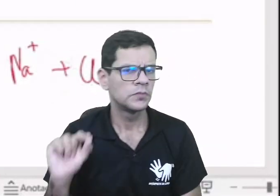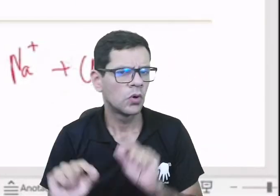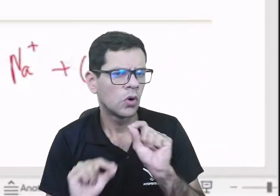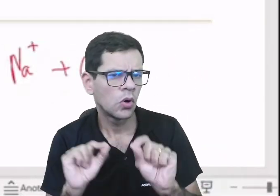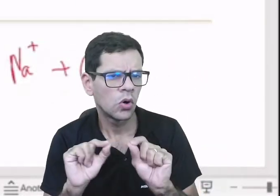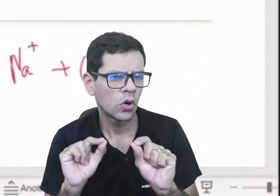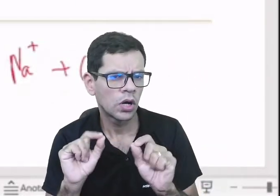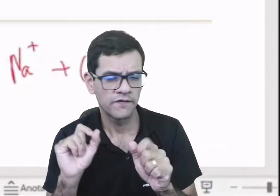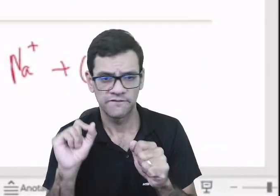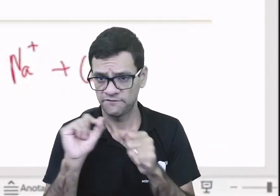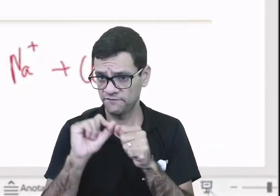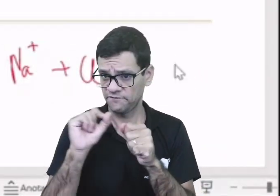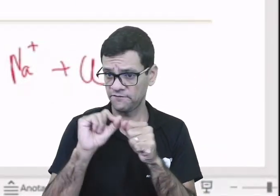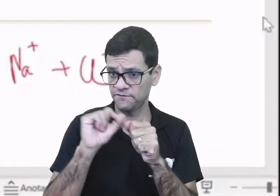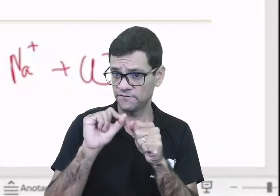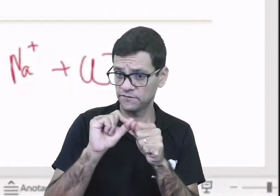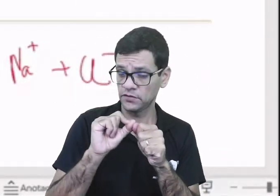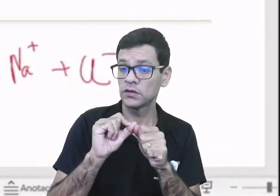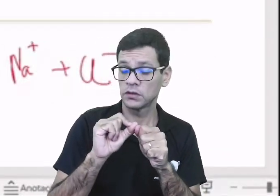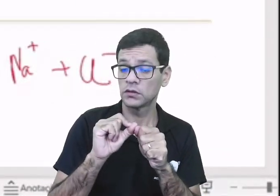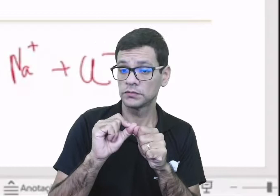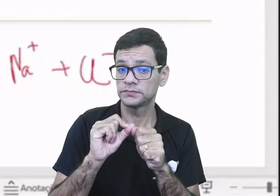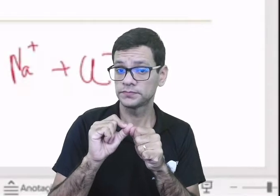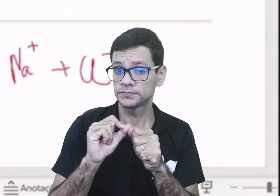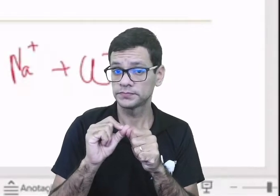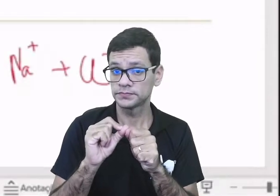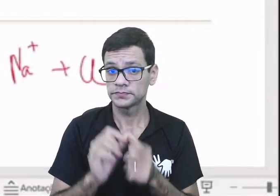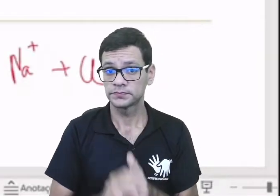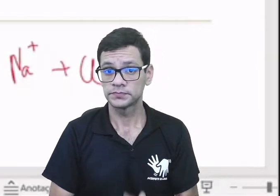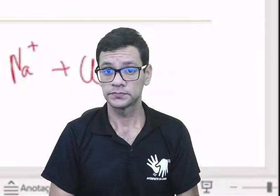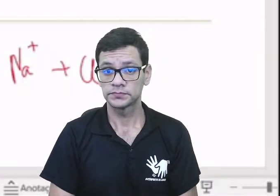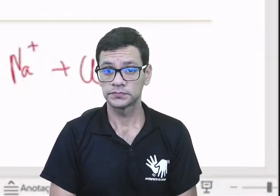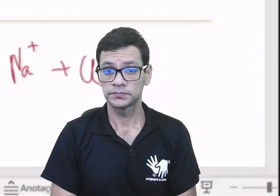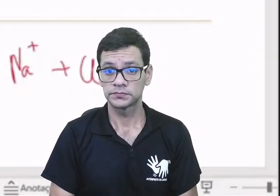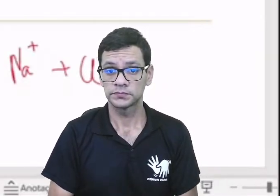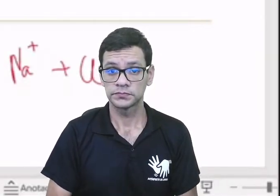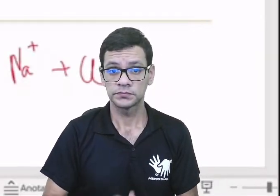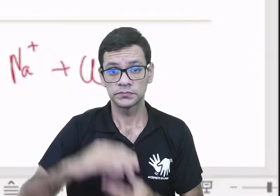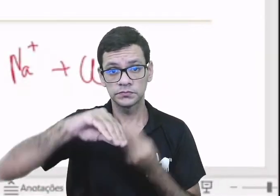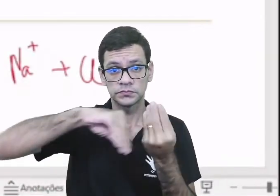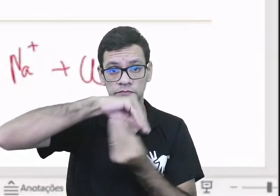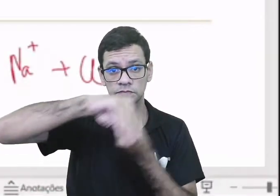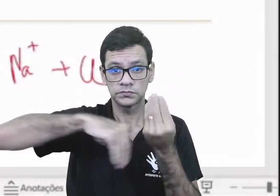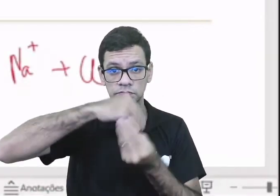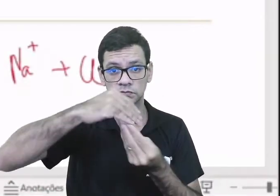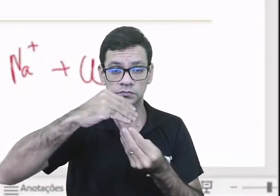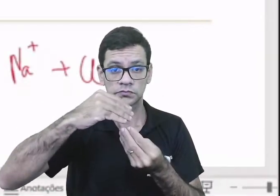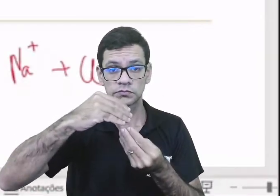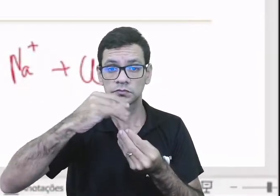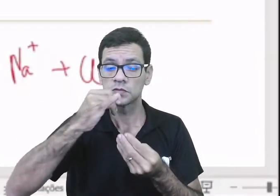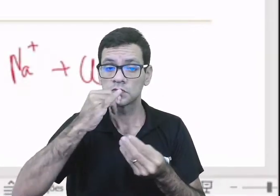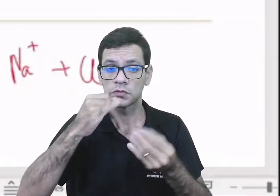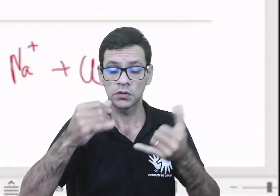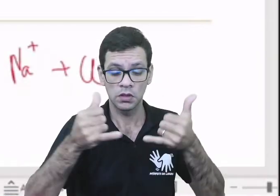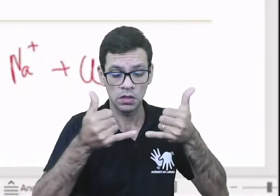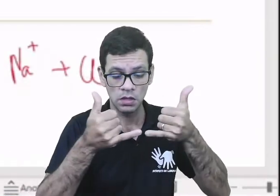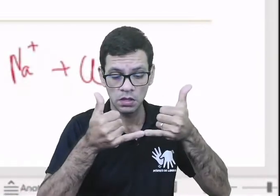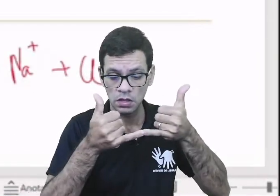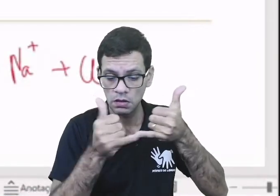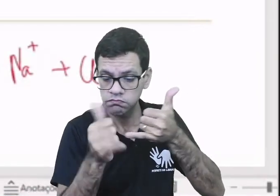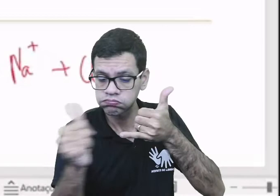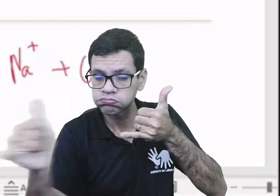vai fazer? Vai fazer com que essa solução ela conduza corrente elétrica, né? Uma